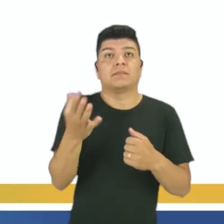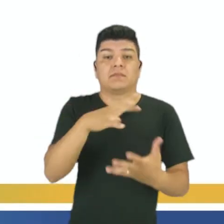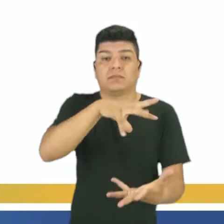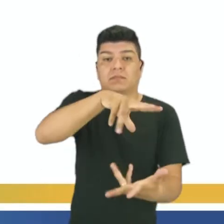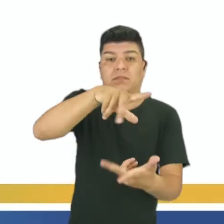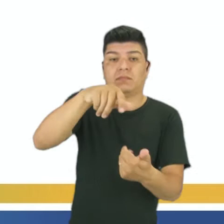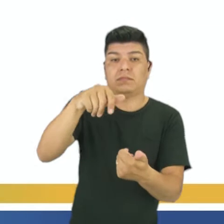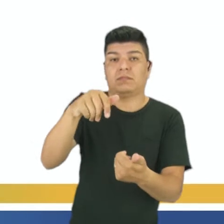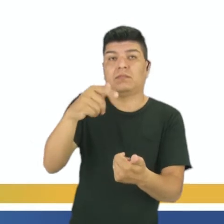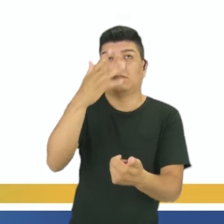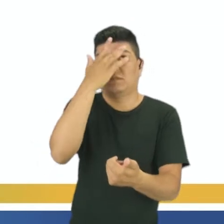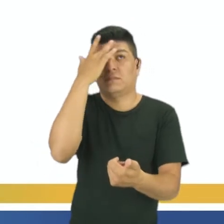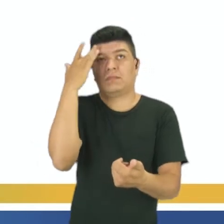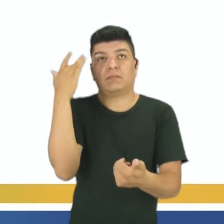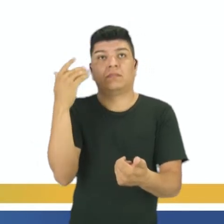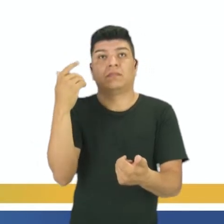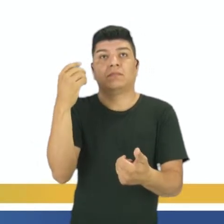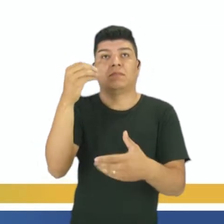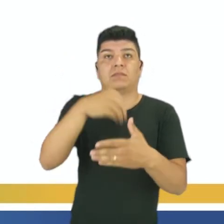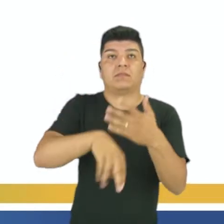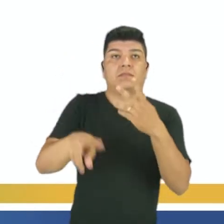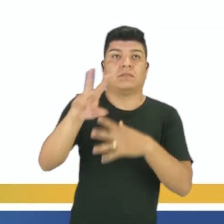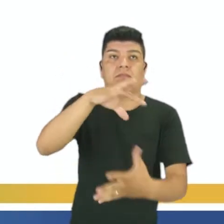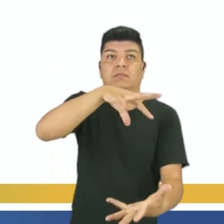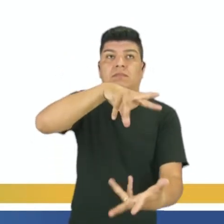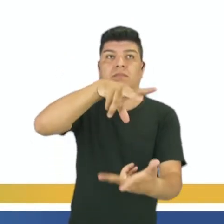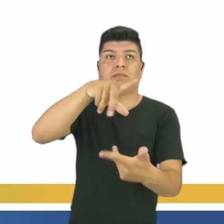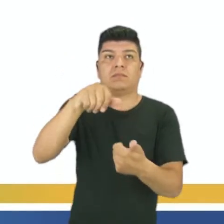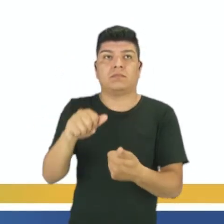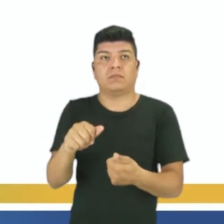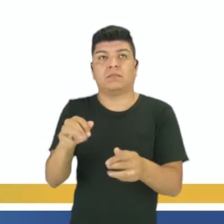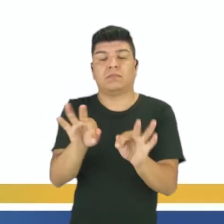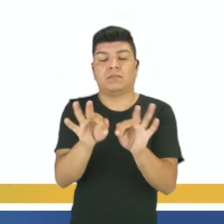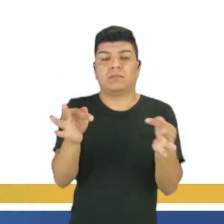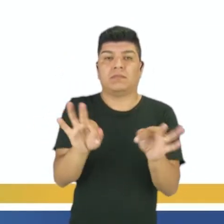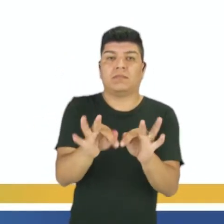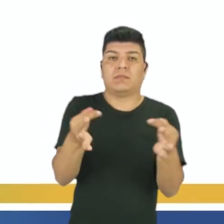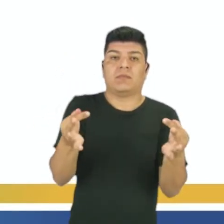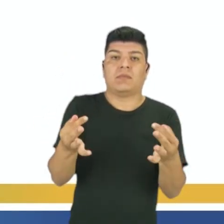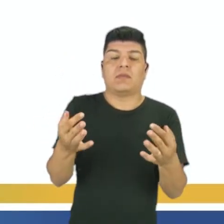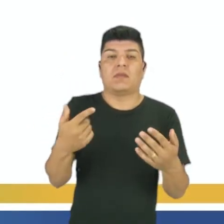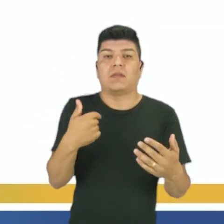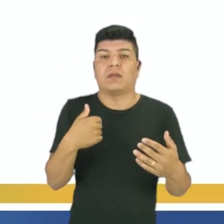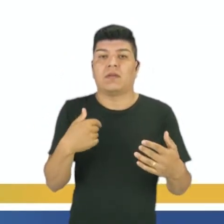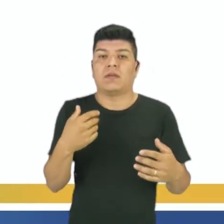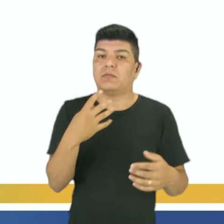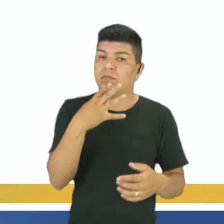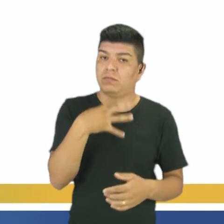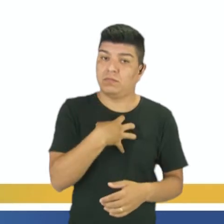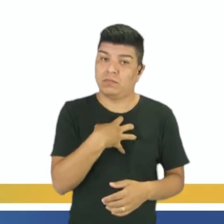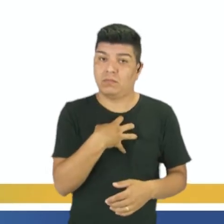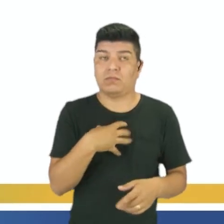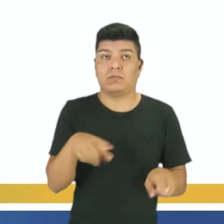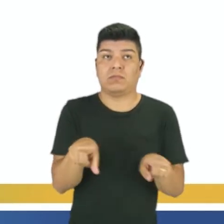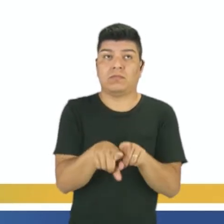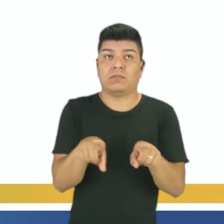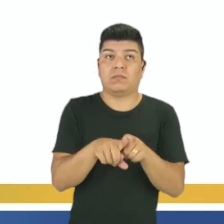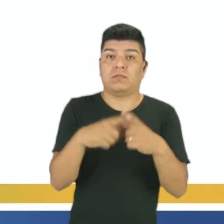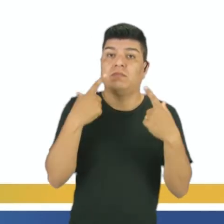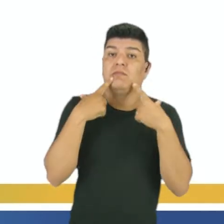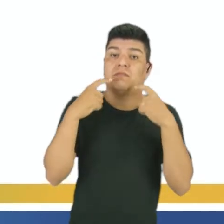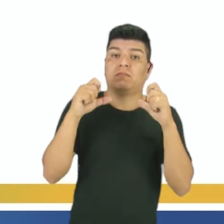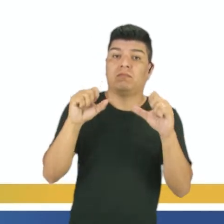do cronista, concisão, brevidade, simplicidade, leveza no estilo, emprego de uma